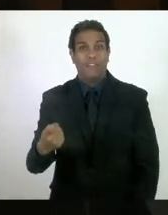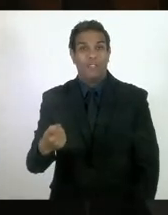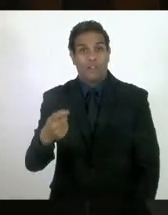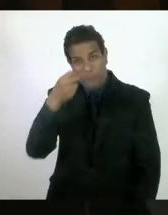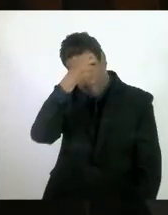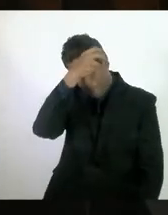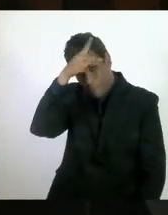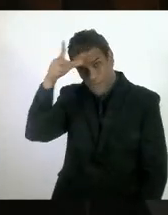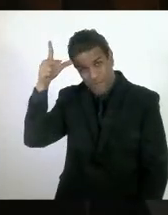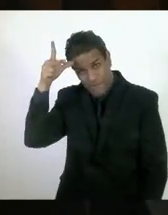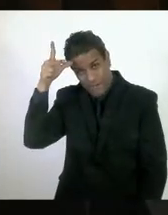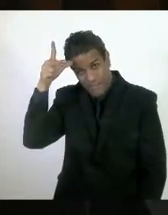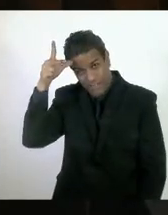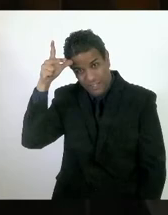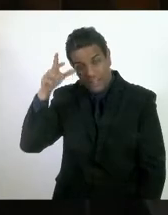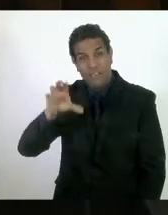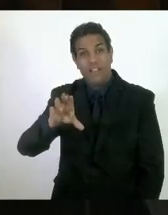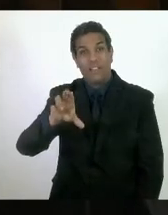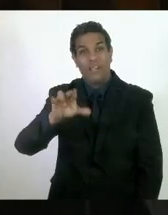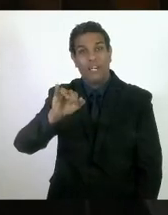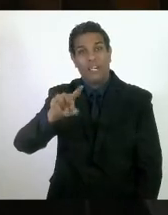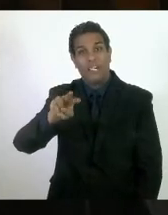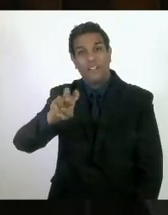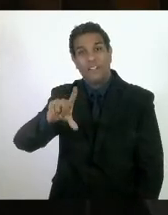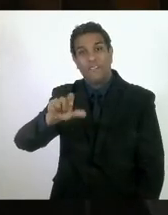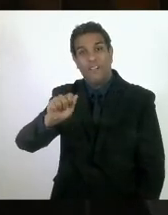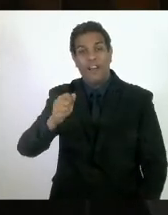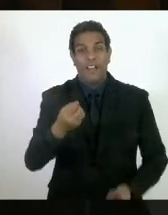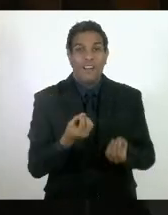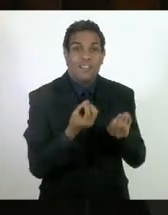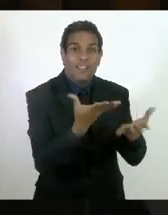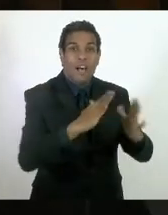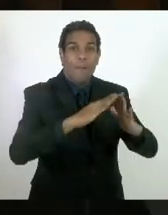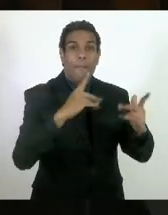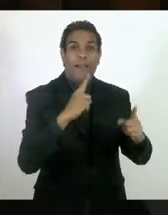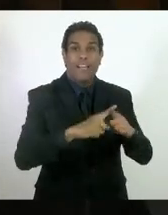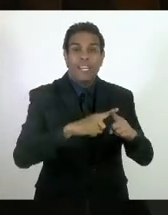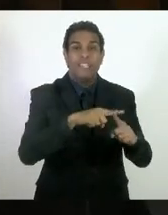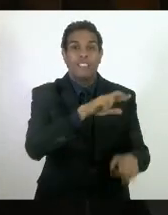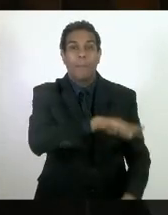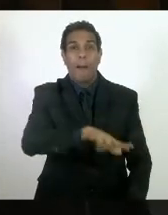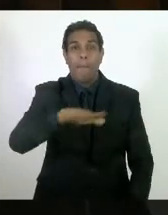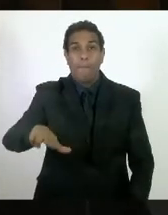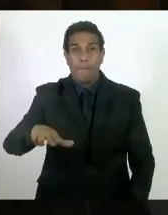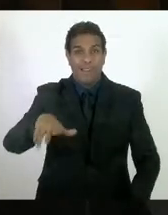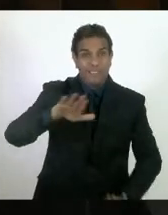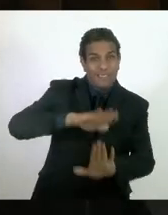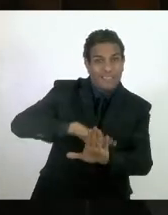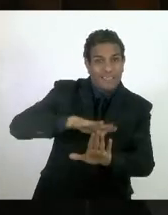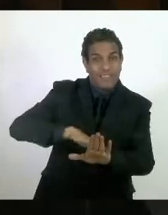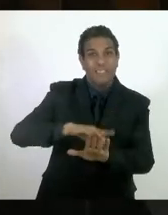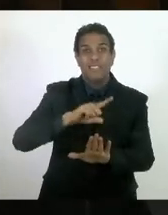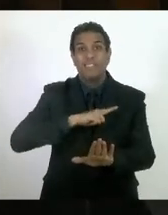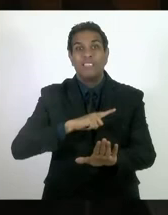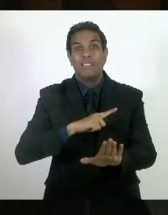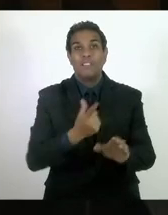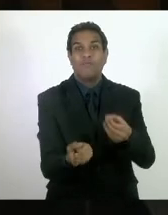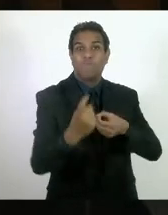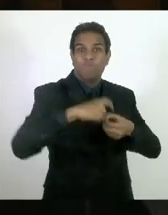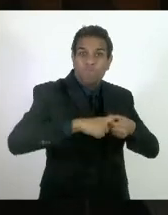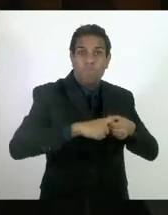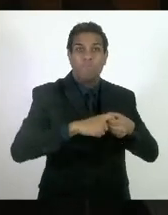deve ter cedido para instituições religiosas sem ter qualquer retorno